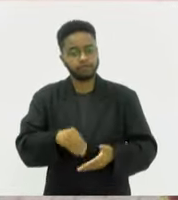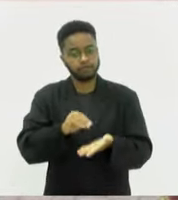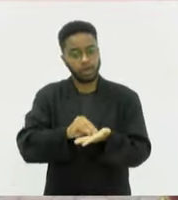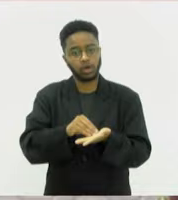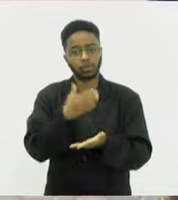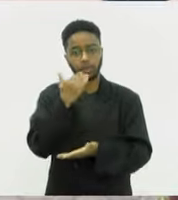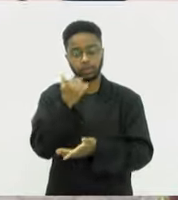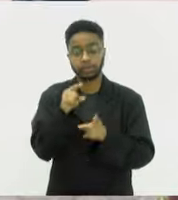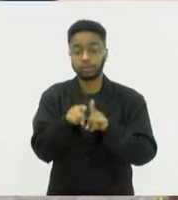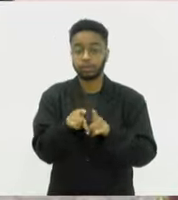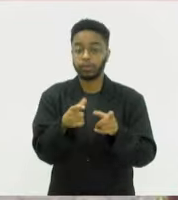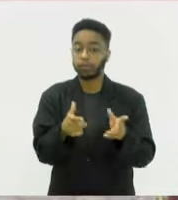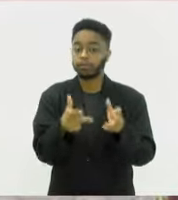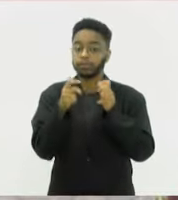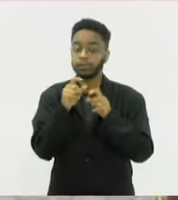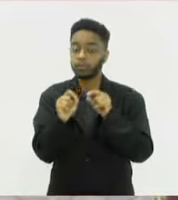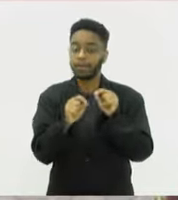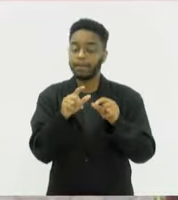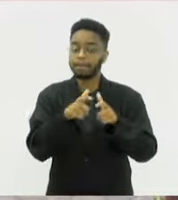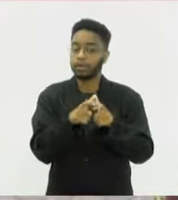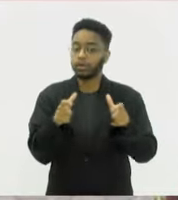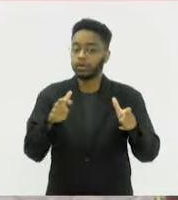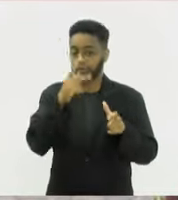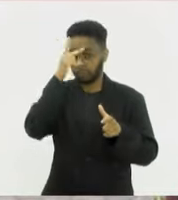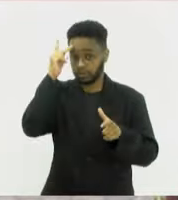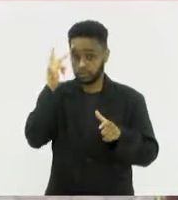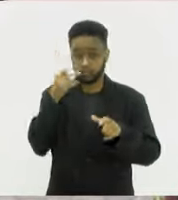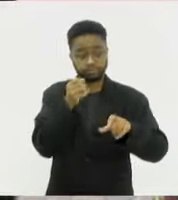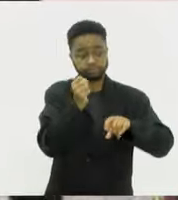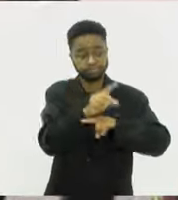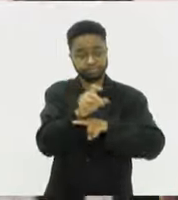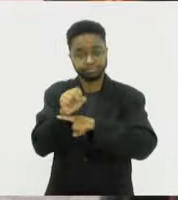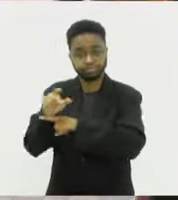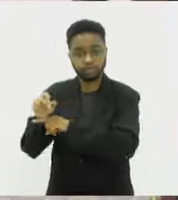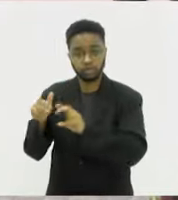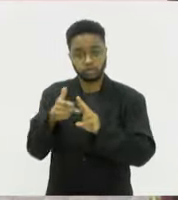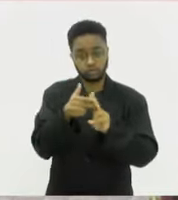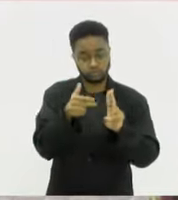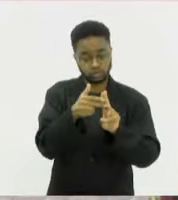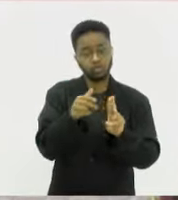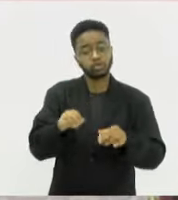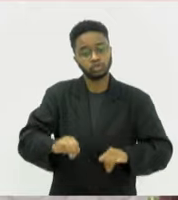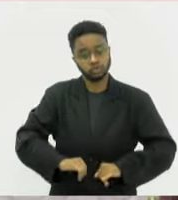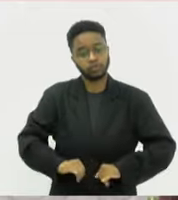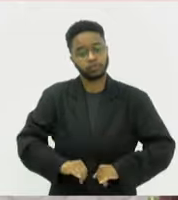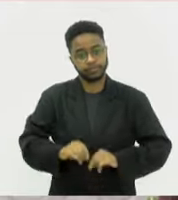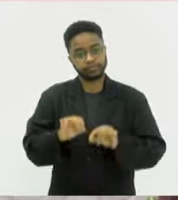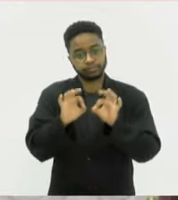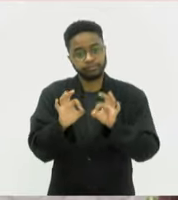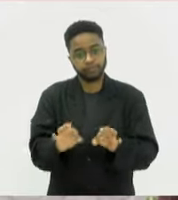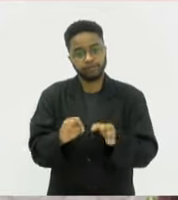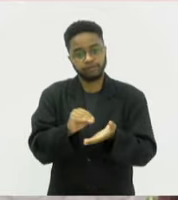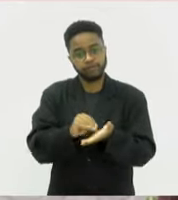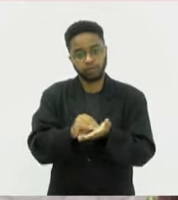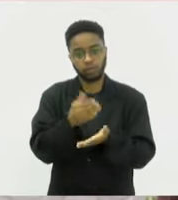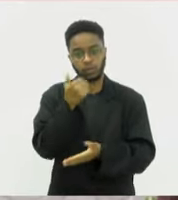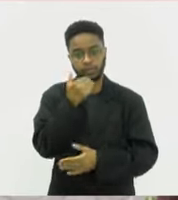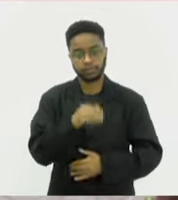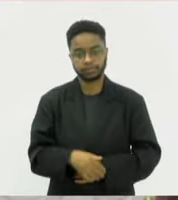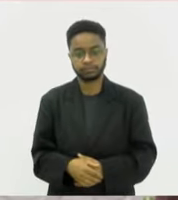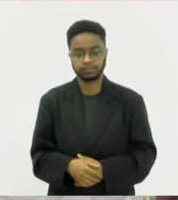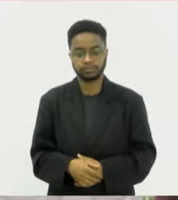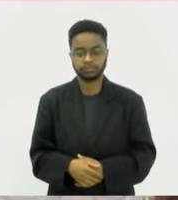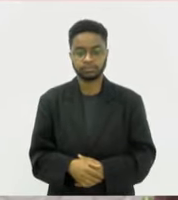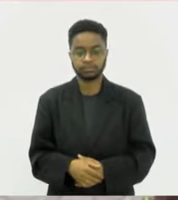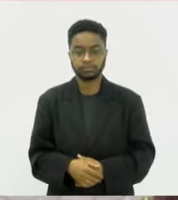a maioria das pessoas atendidas pelo SUS, de fato, tinham algum grau, sofriam algum grau de insegurança alimentar. Embora